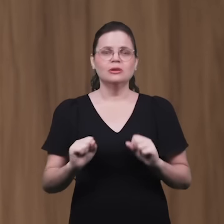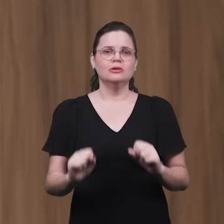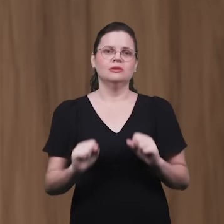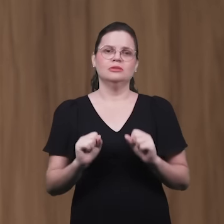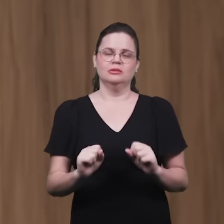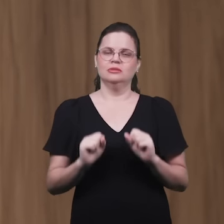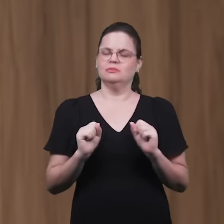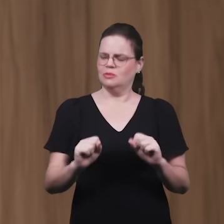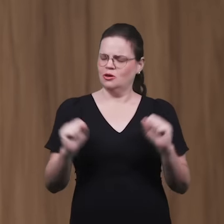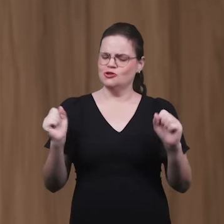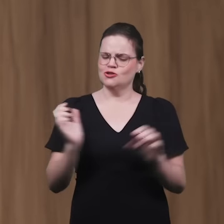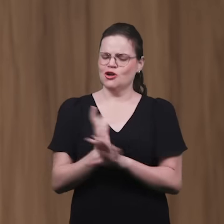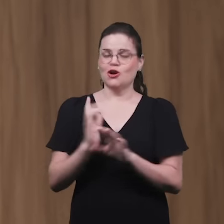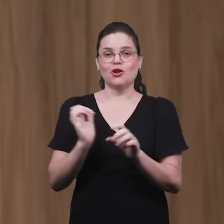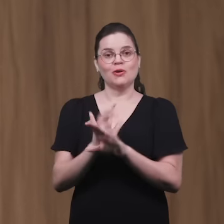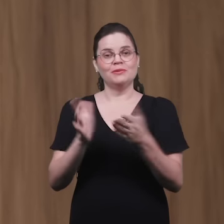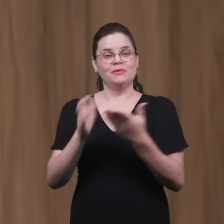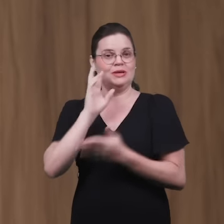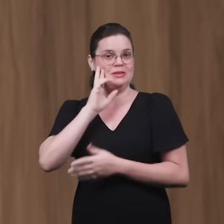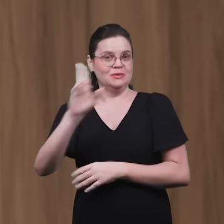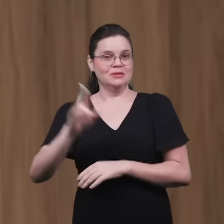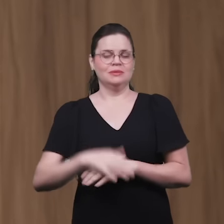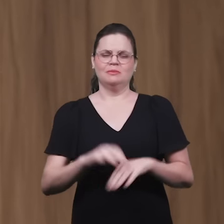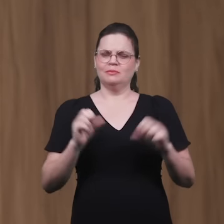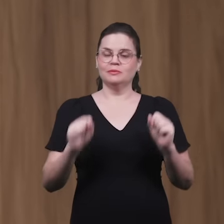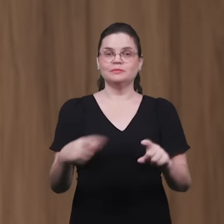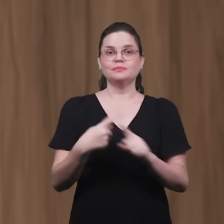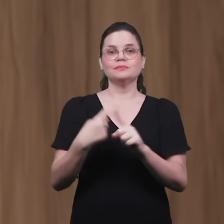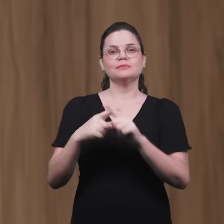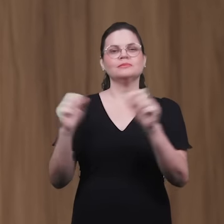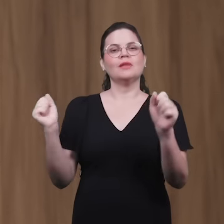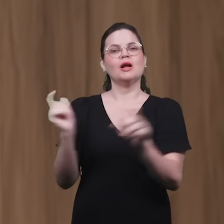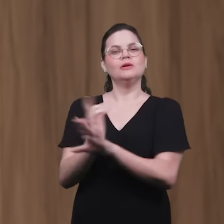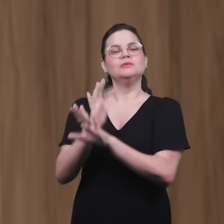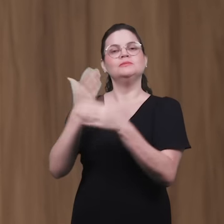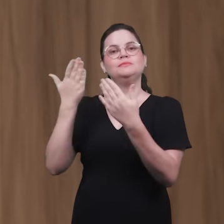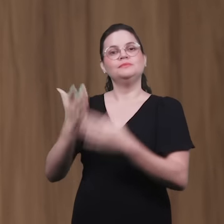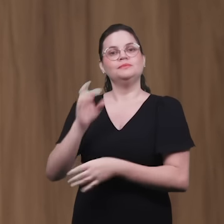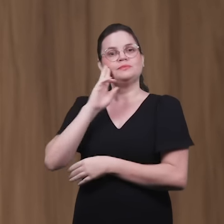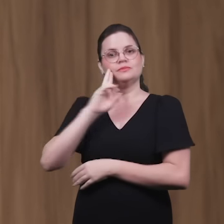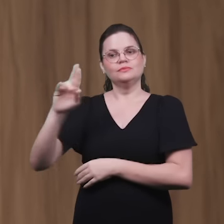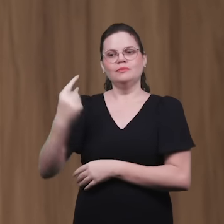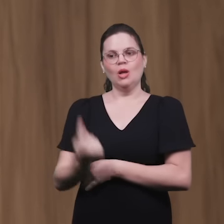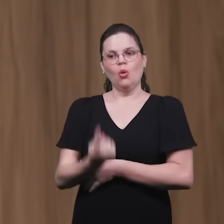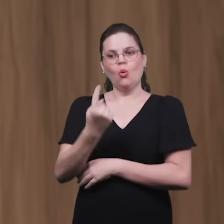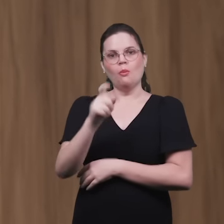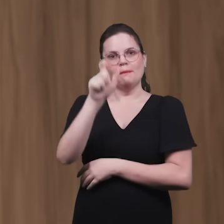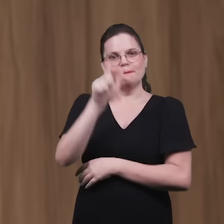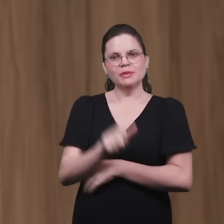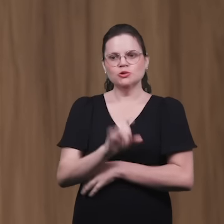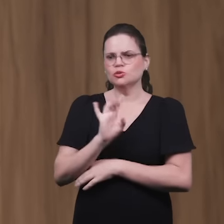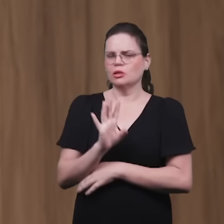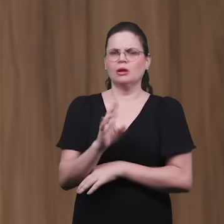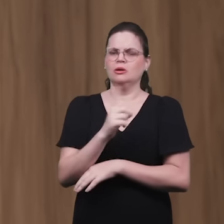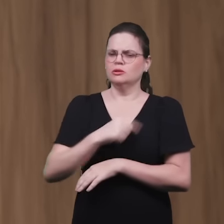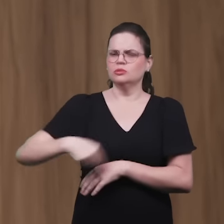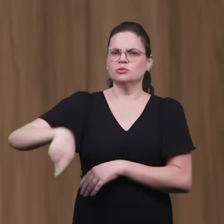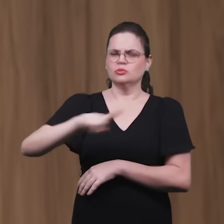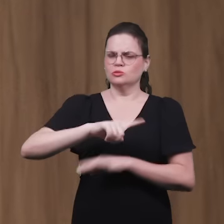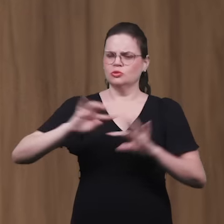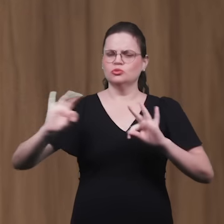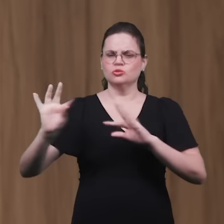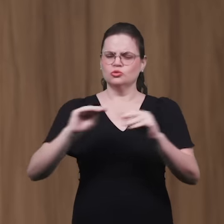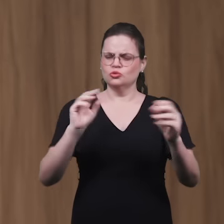expressar uma glorificação, e aí aquela glorificação, naturalmente, ela não é só de uma pessoa, mas todos estão